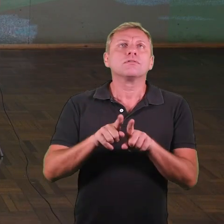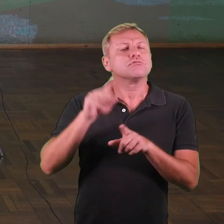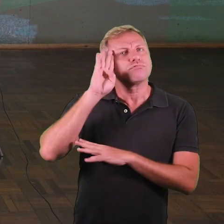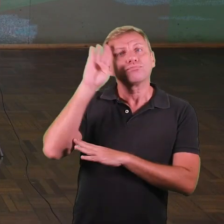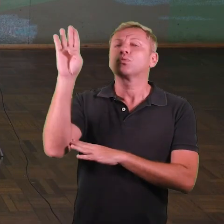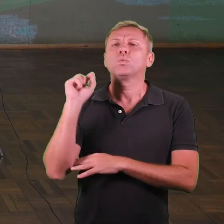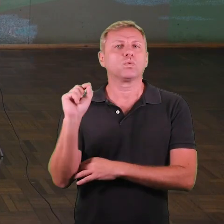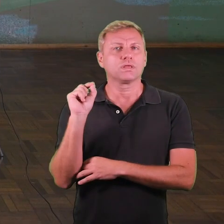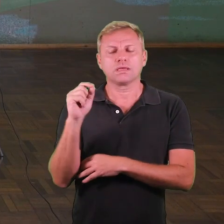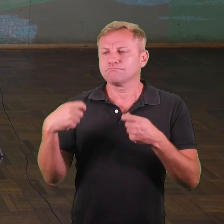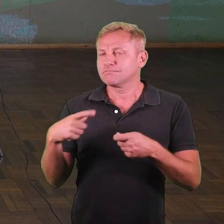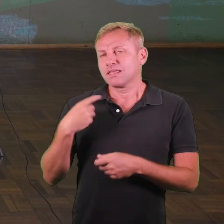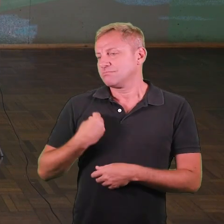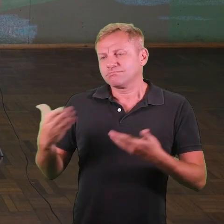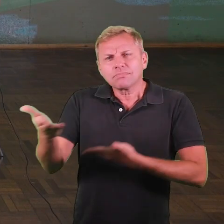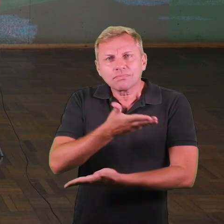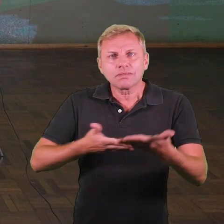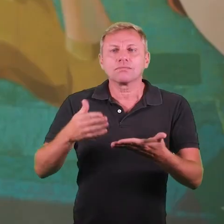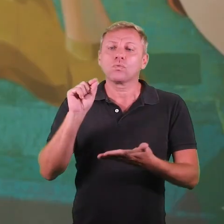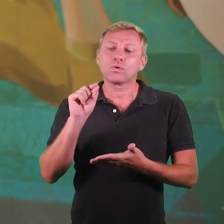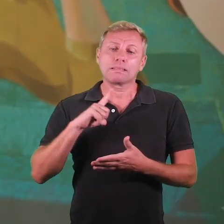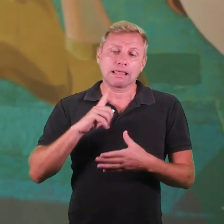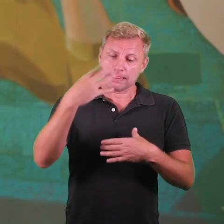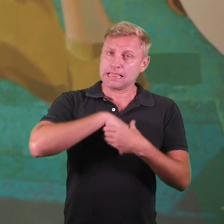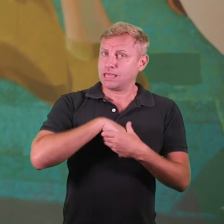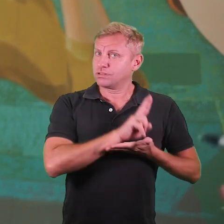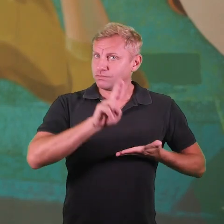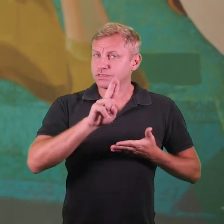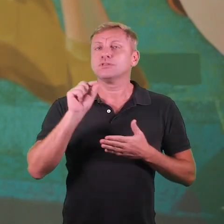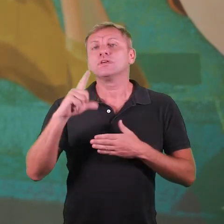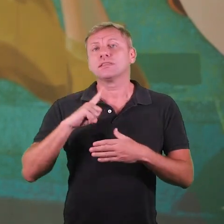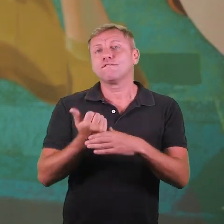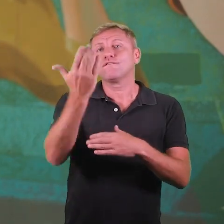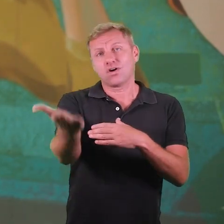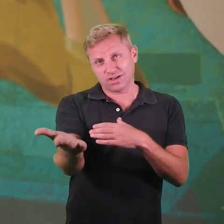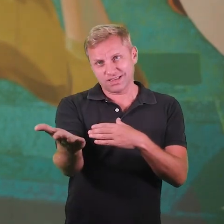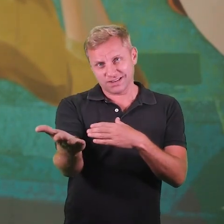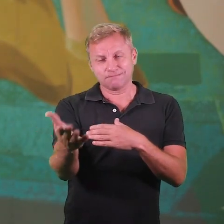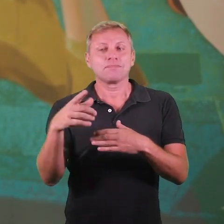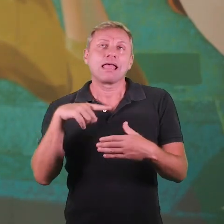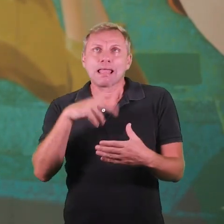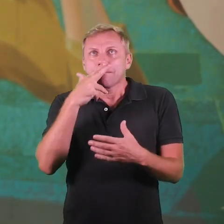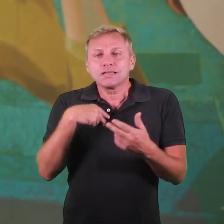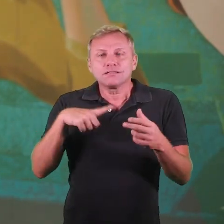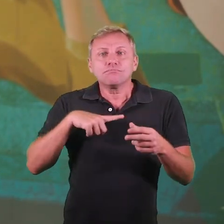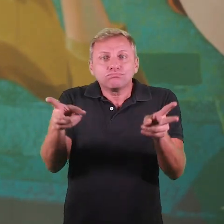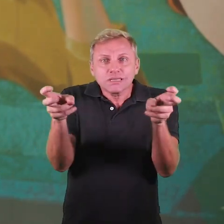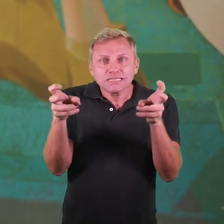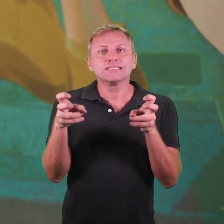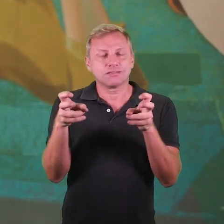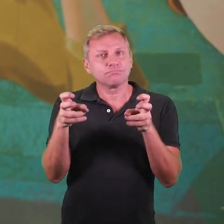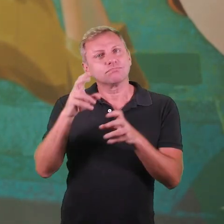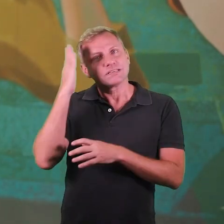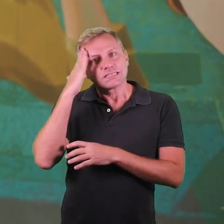que existe um diálogo cada vez maior entre o que há dentro da universidade e o que existe fora. Ou melhor, há uma escuta cada vez maior do